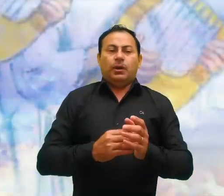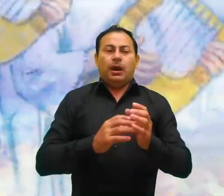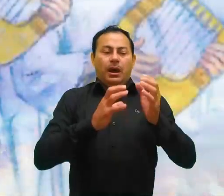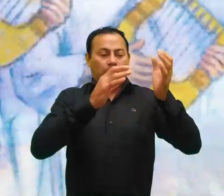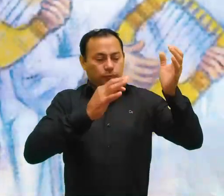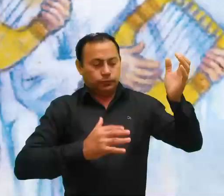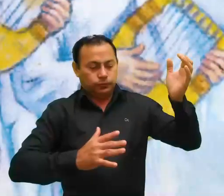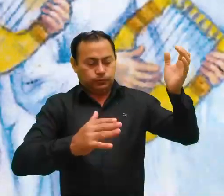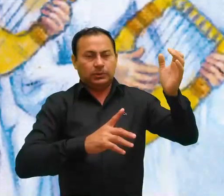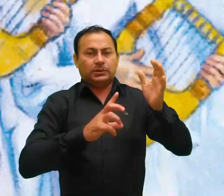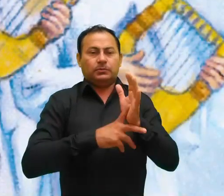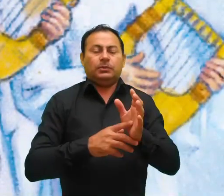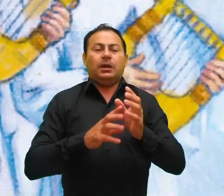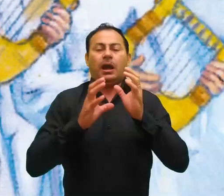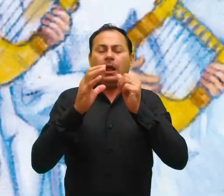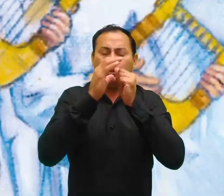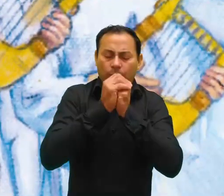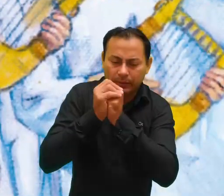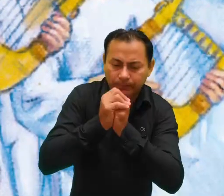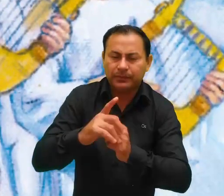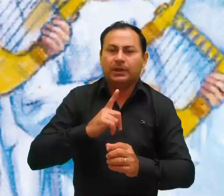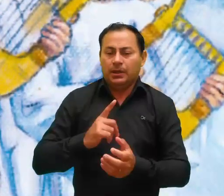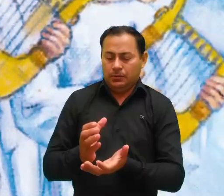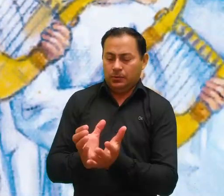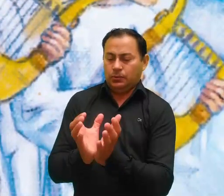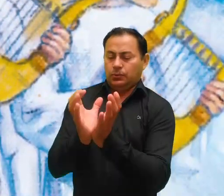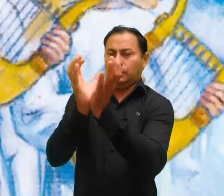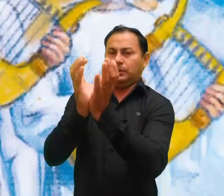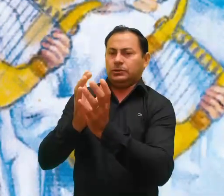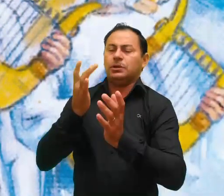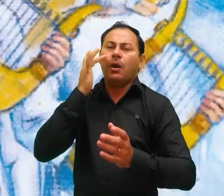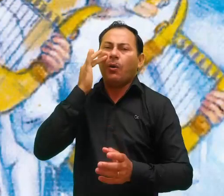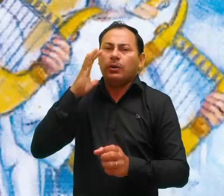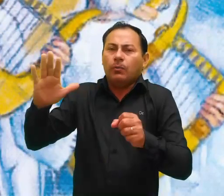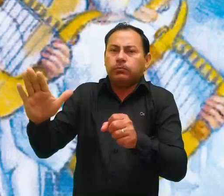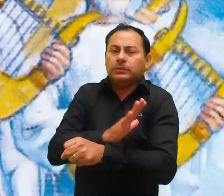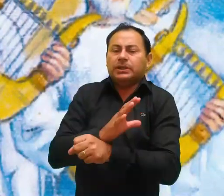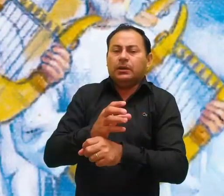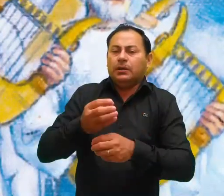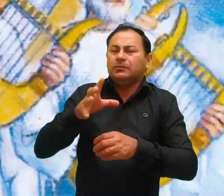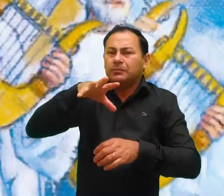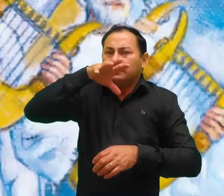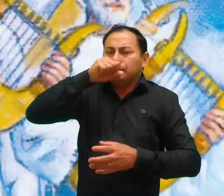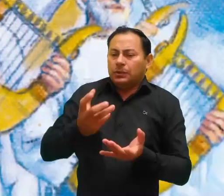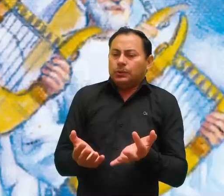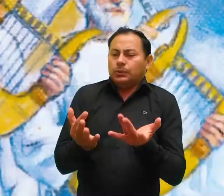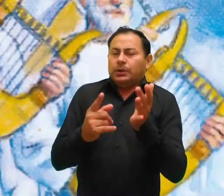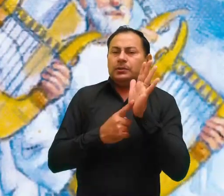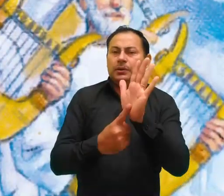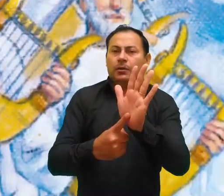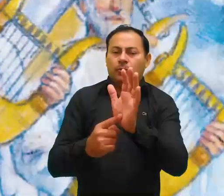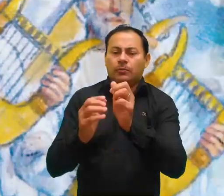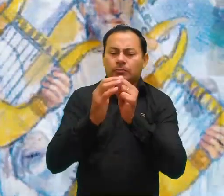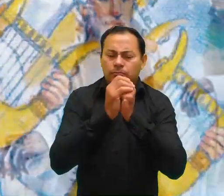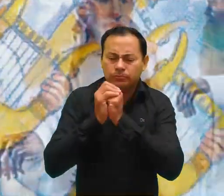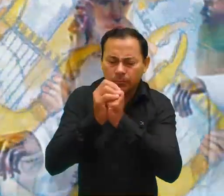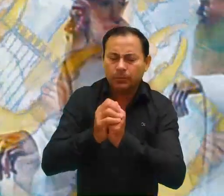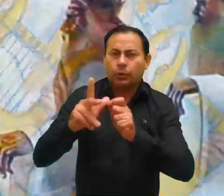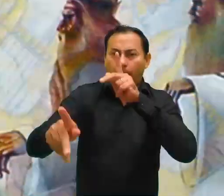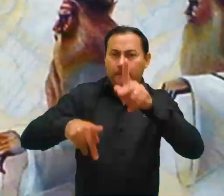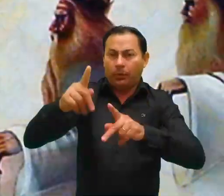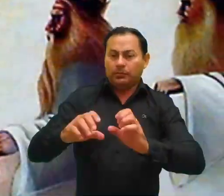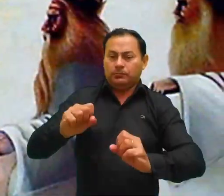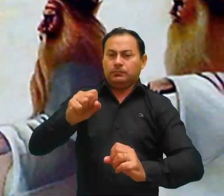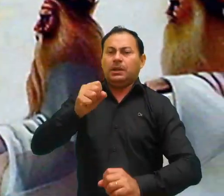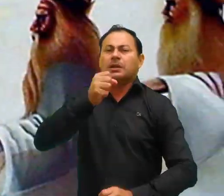harpas, o que significa que eram adoradores. E tinham taças de ouro cheias de incenso, representando as orações do povo.